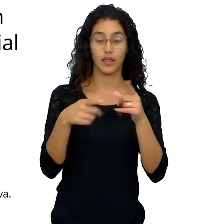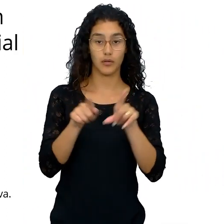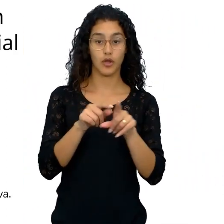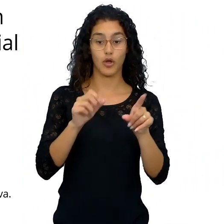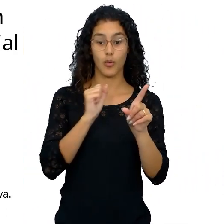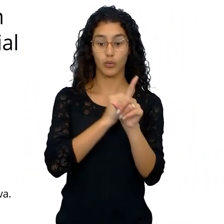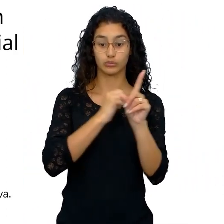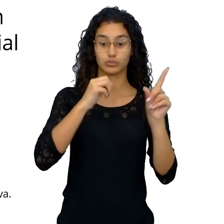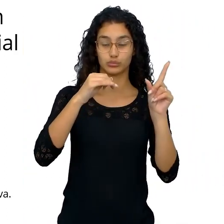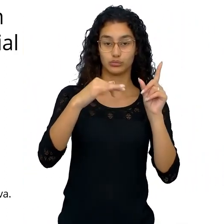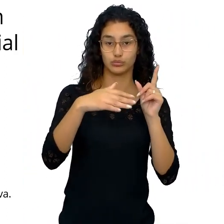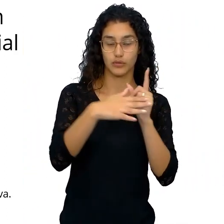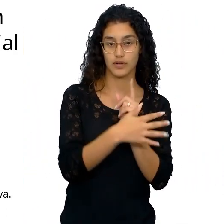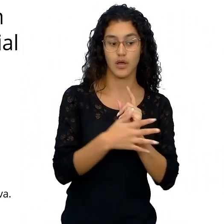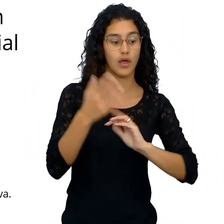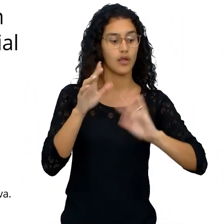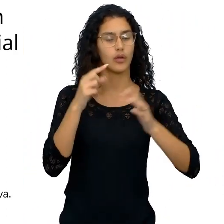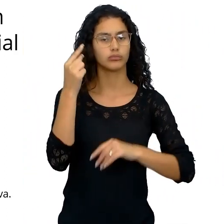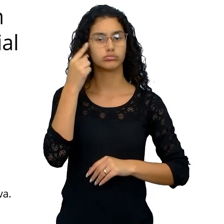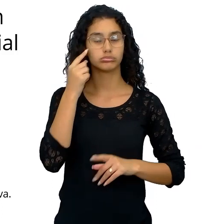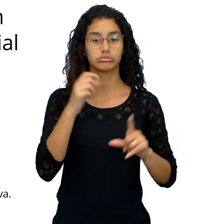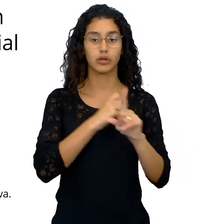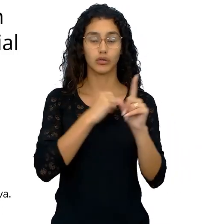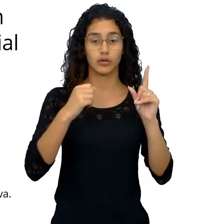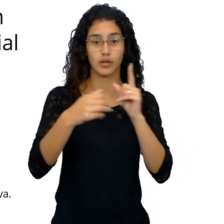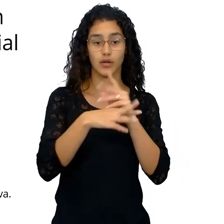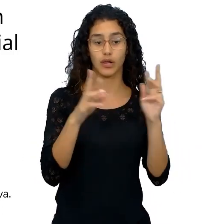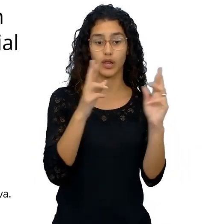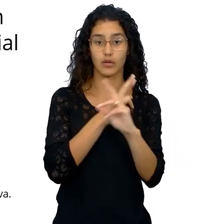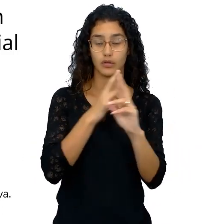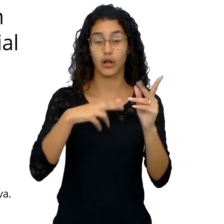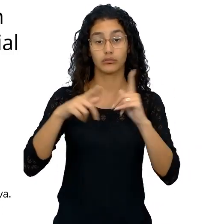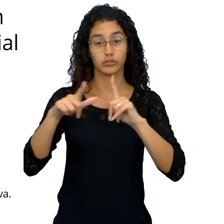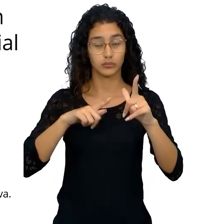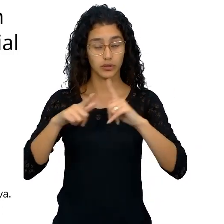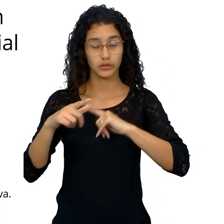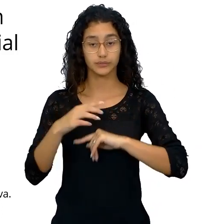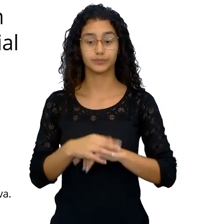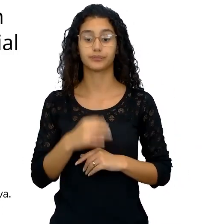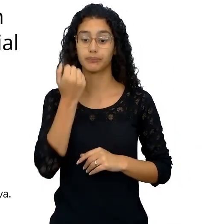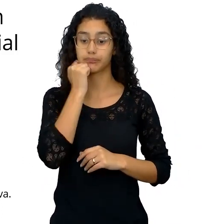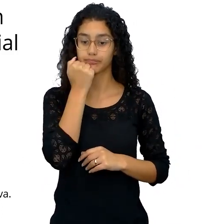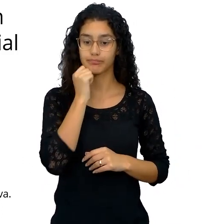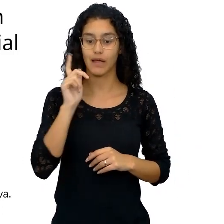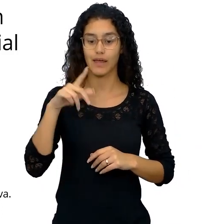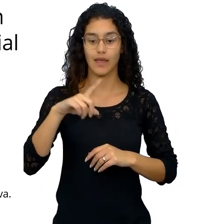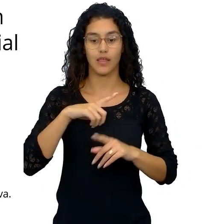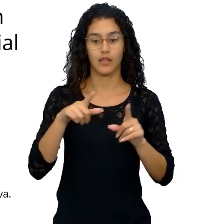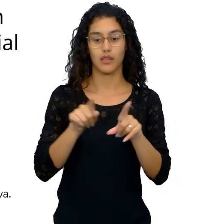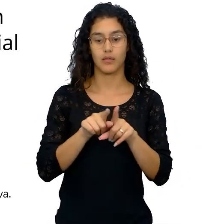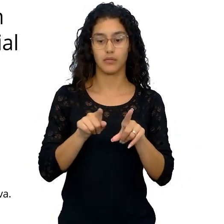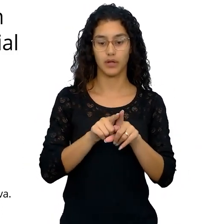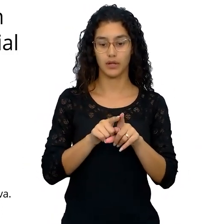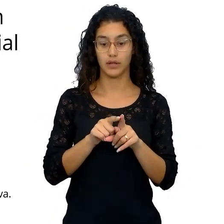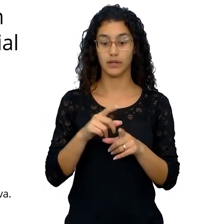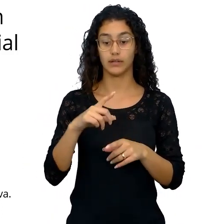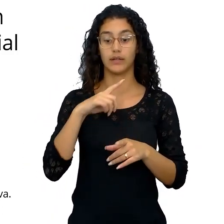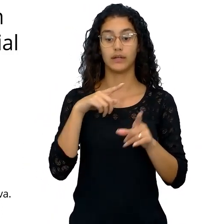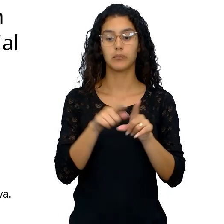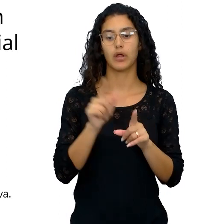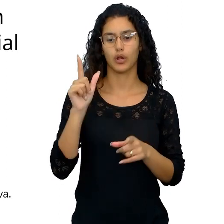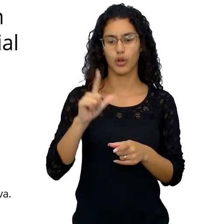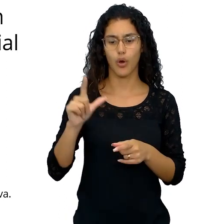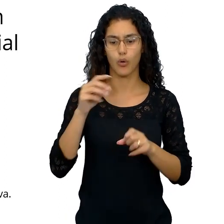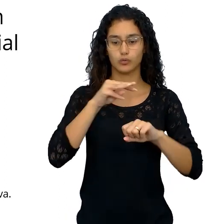tem, muitas vezes, associado ao trabalho do cientista, um trabalho solitário, né? E existe, claro, ali